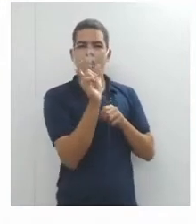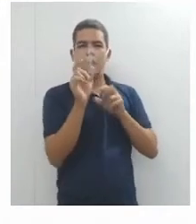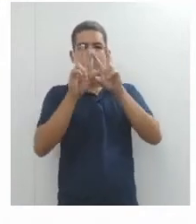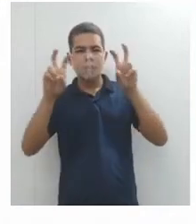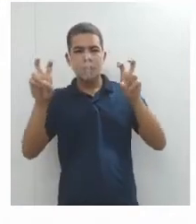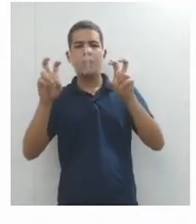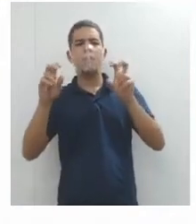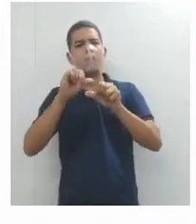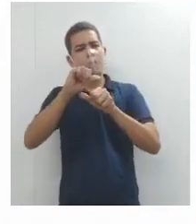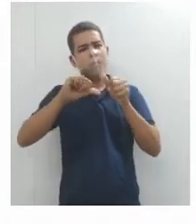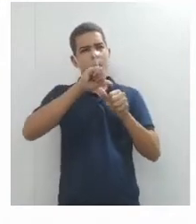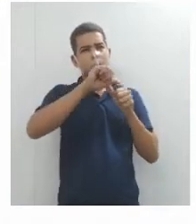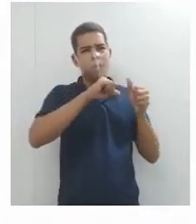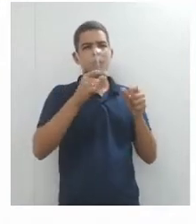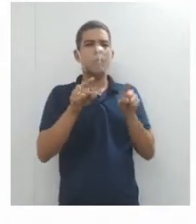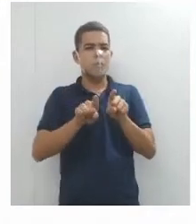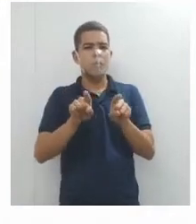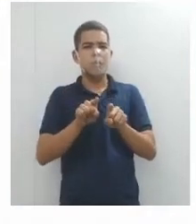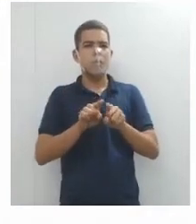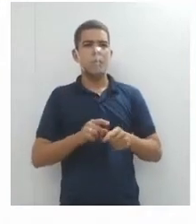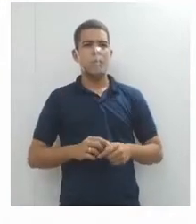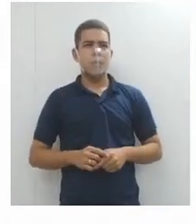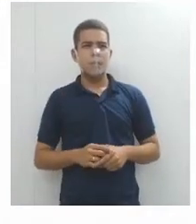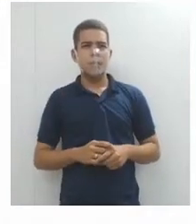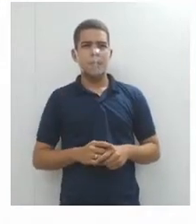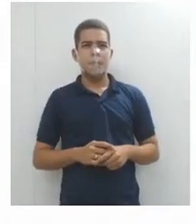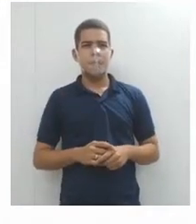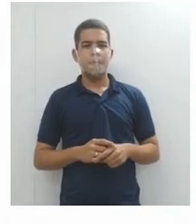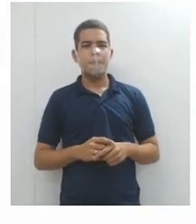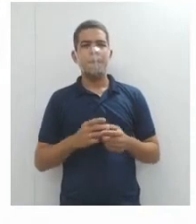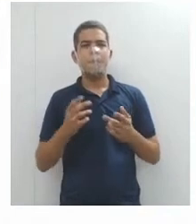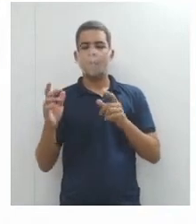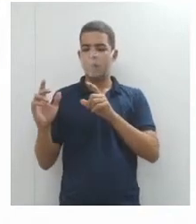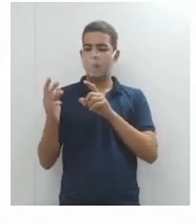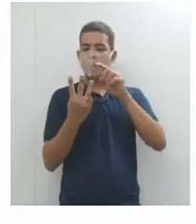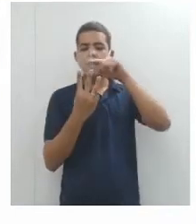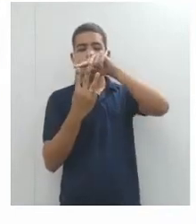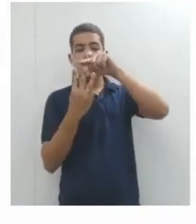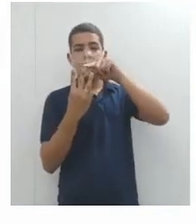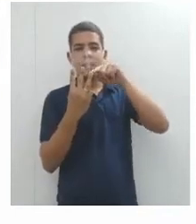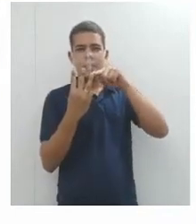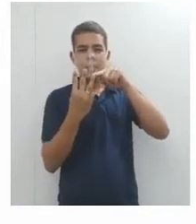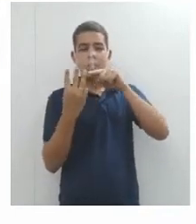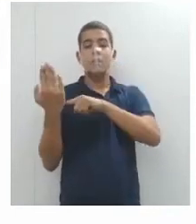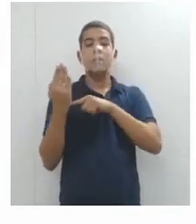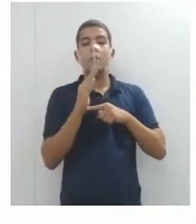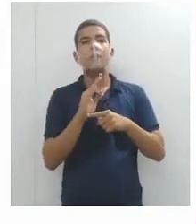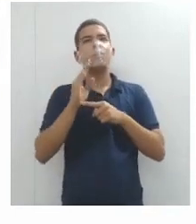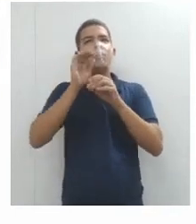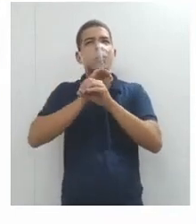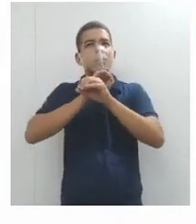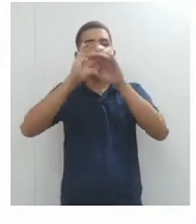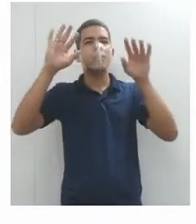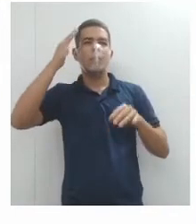ao ambiente, como também o texto escrito. Na verdade, a imagem ela só colabora para que o